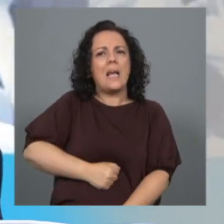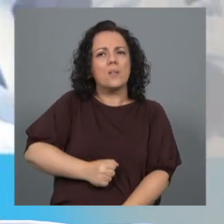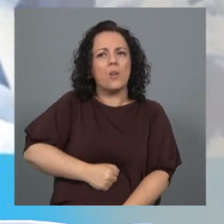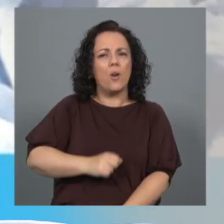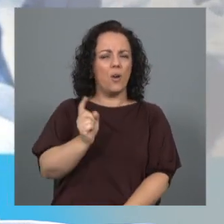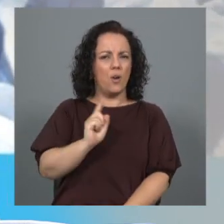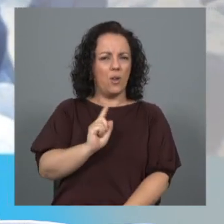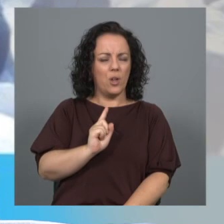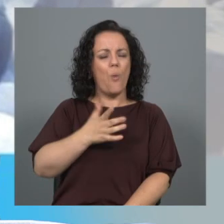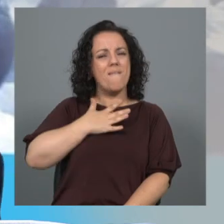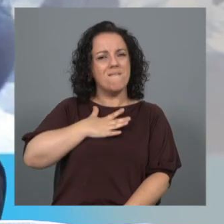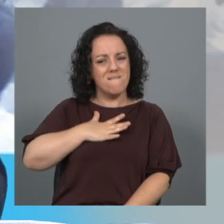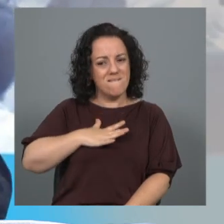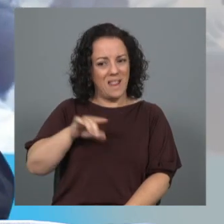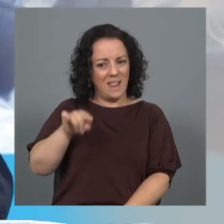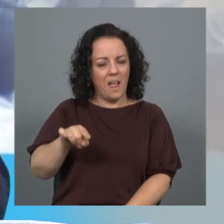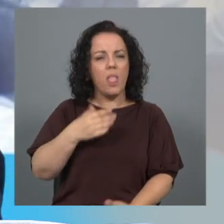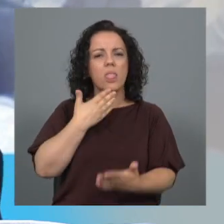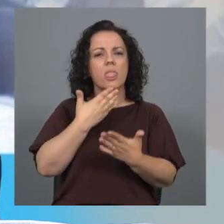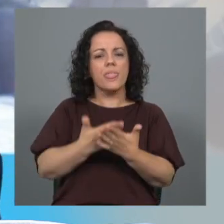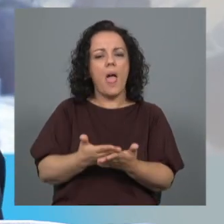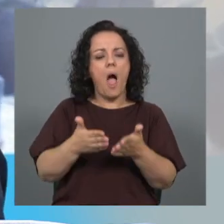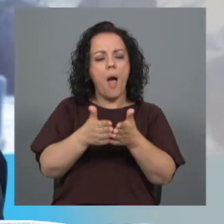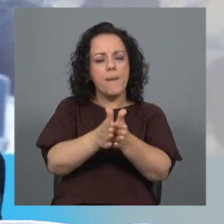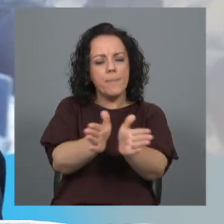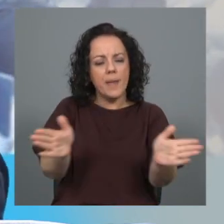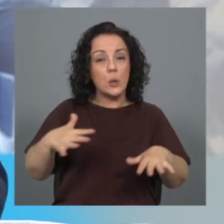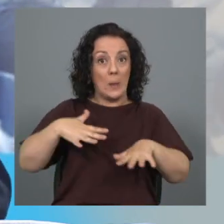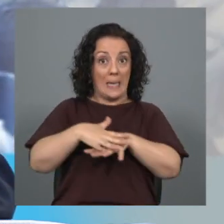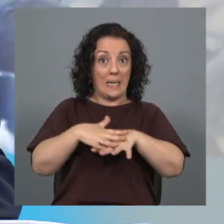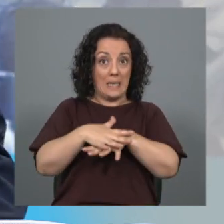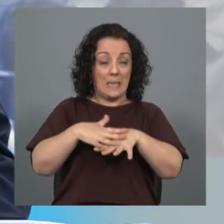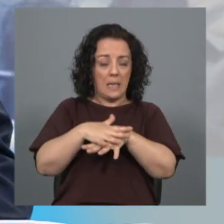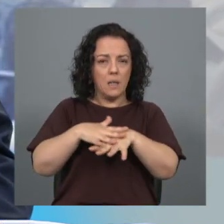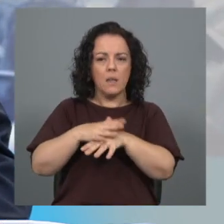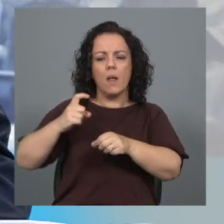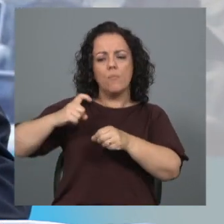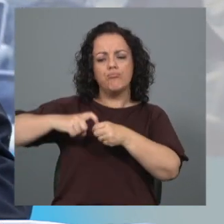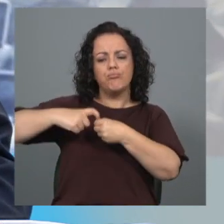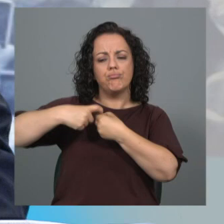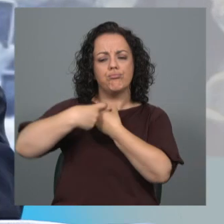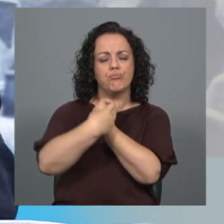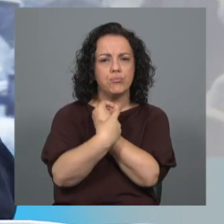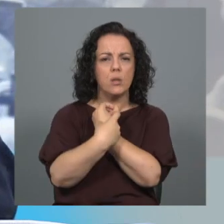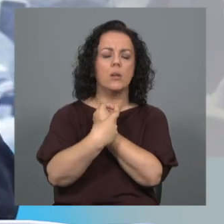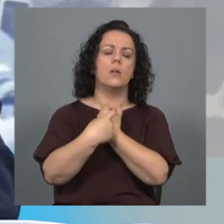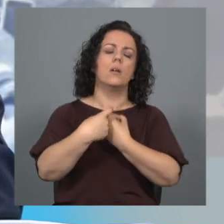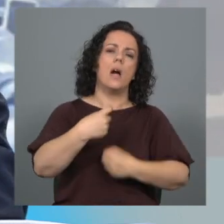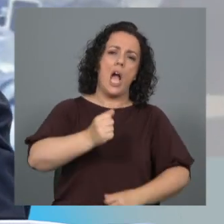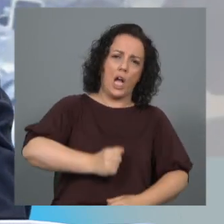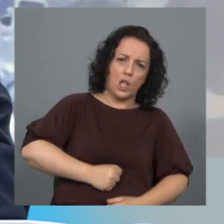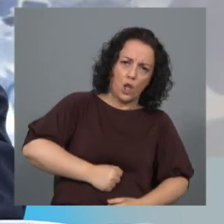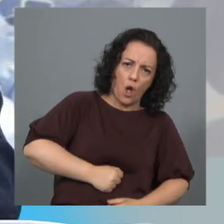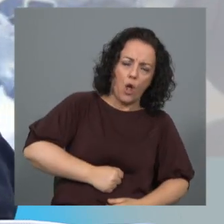pudesse ser uma plataforma de encontro, uma rede que se estendesse para além deste espaço e que